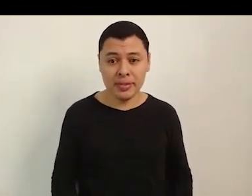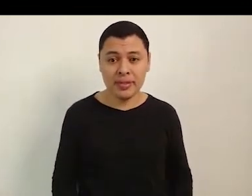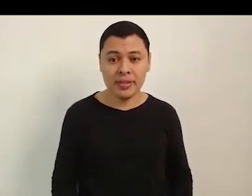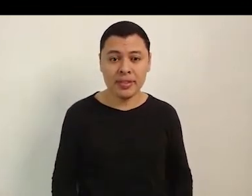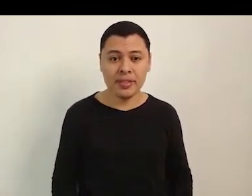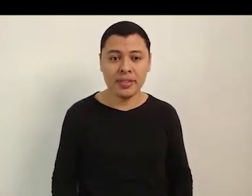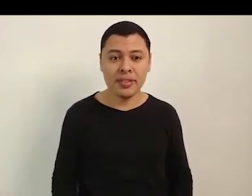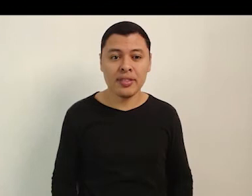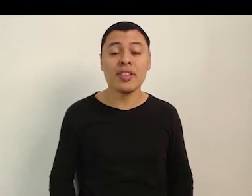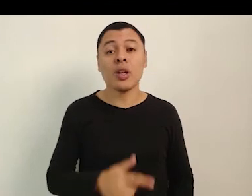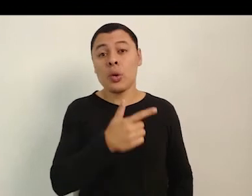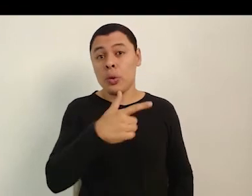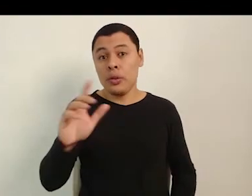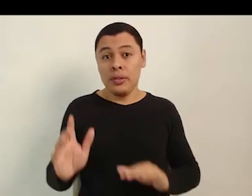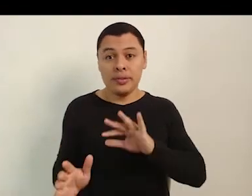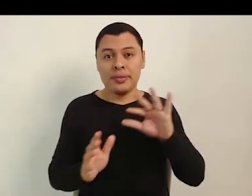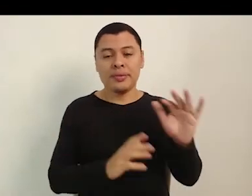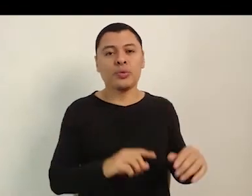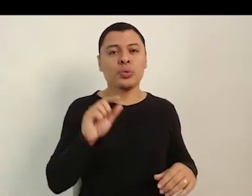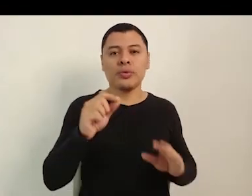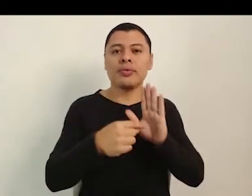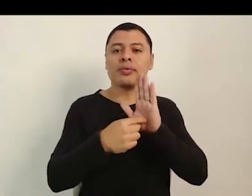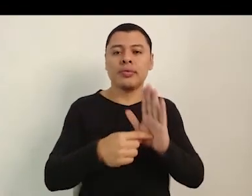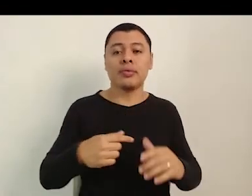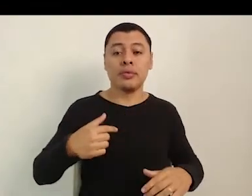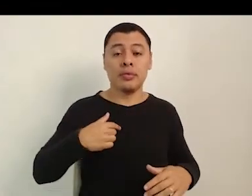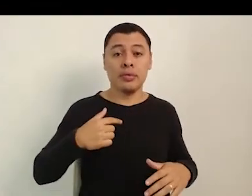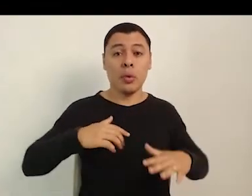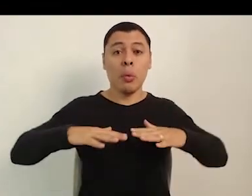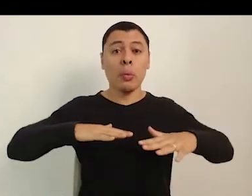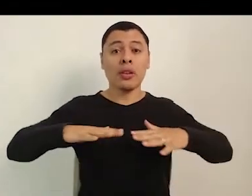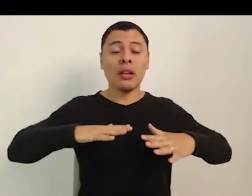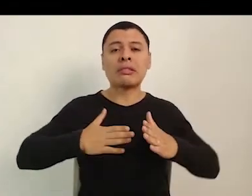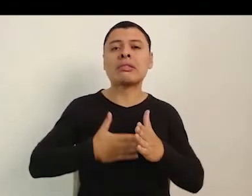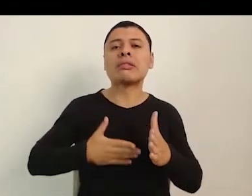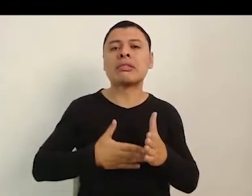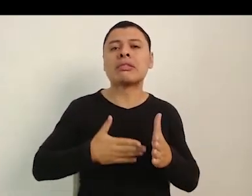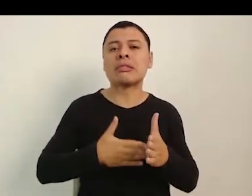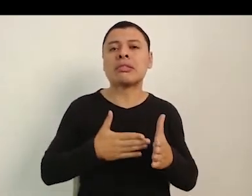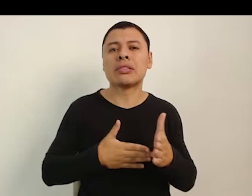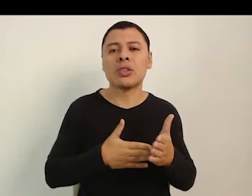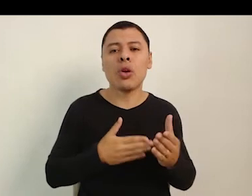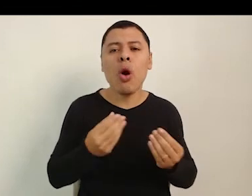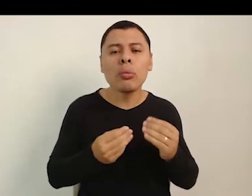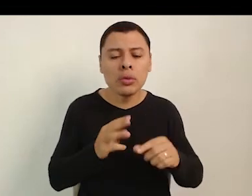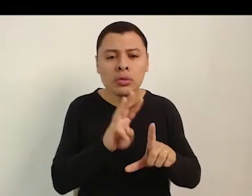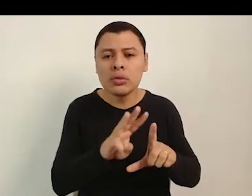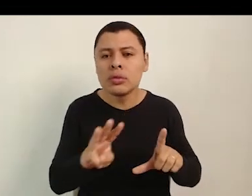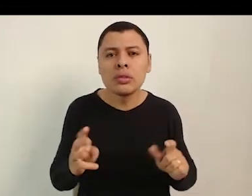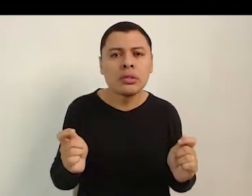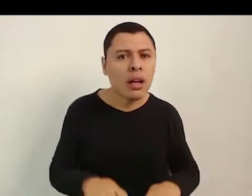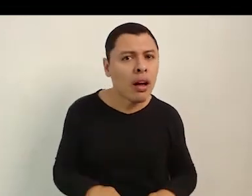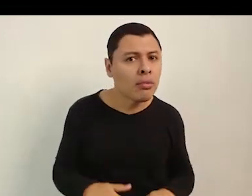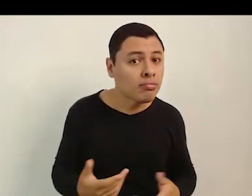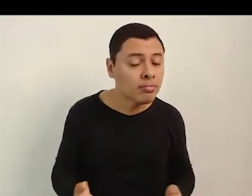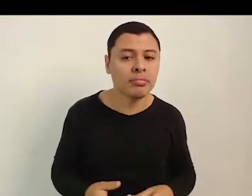exemplo? Sim. O próximo exemplo é como uma pessoa com mobilidade reduzida consegue navegar em um site.